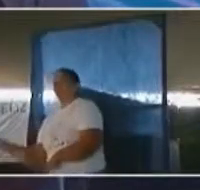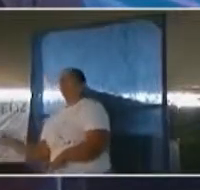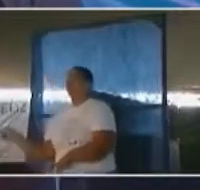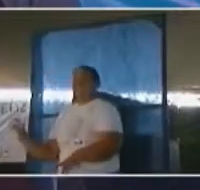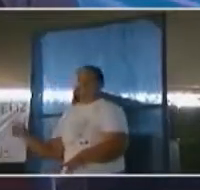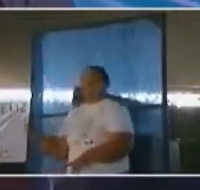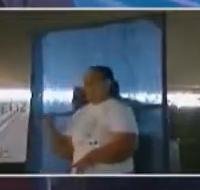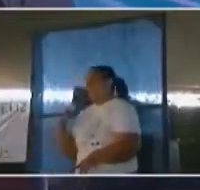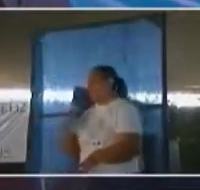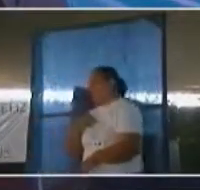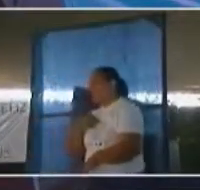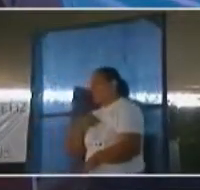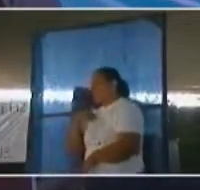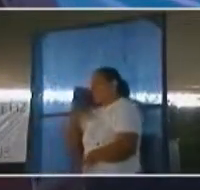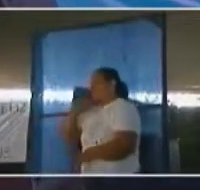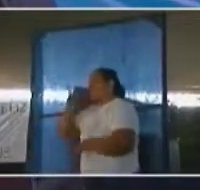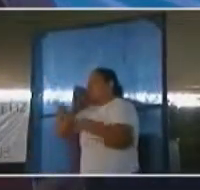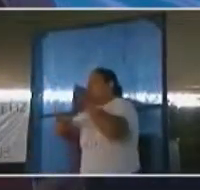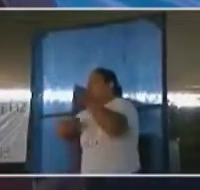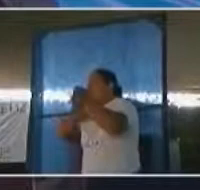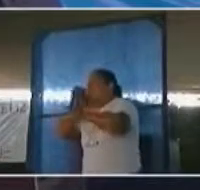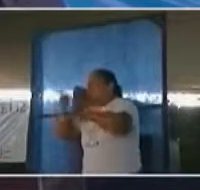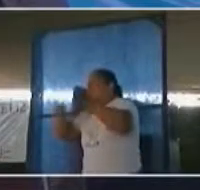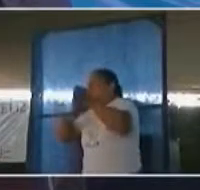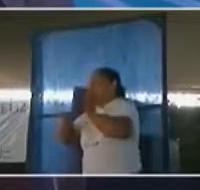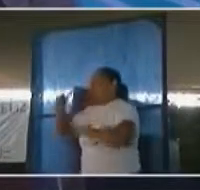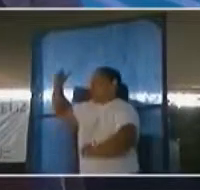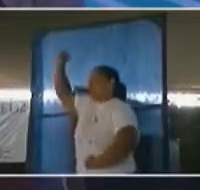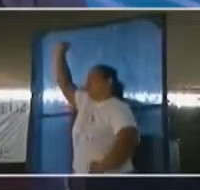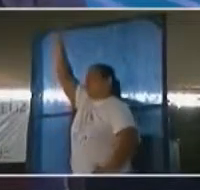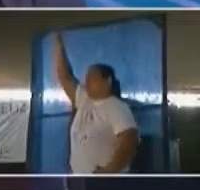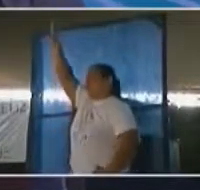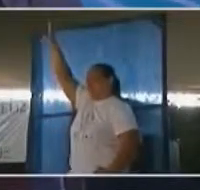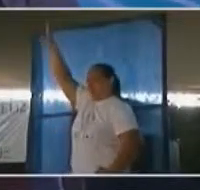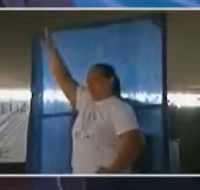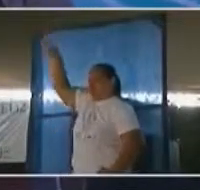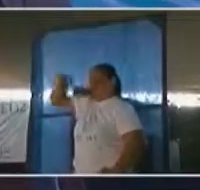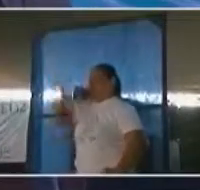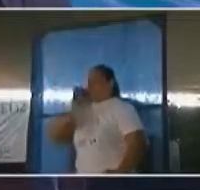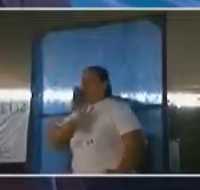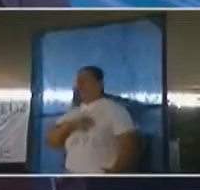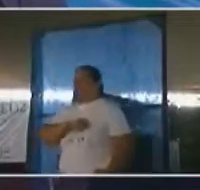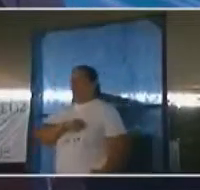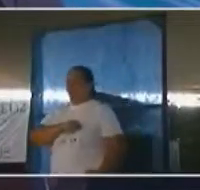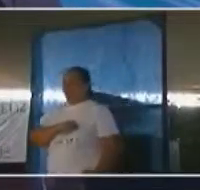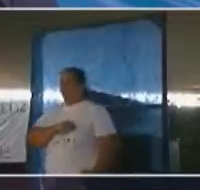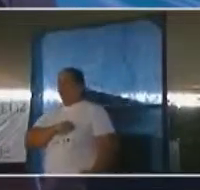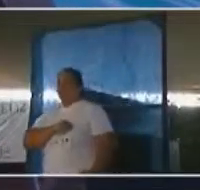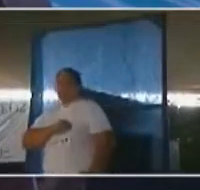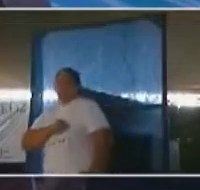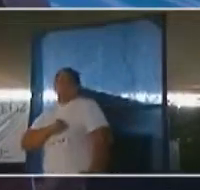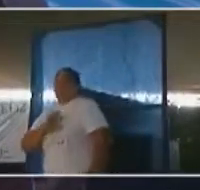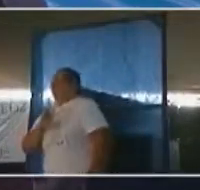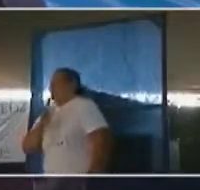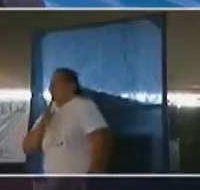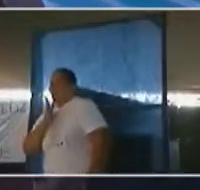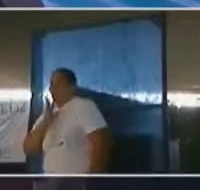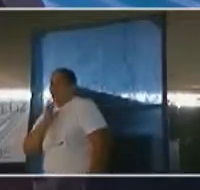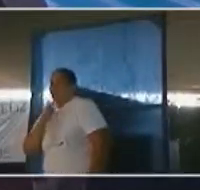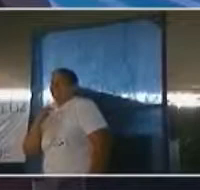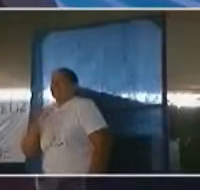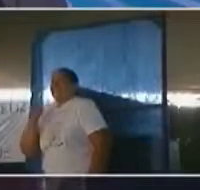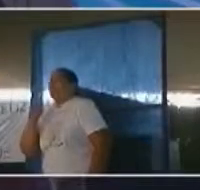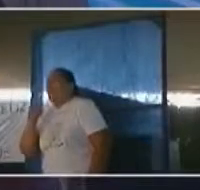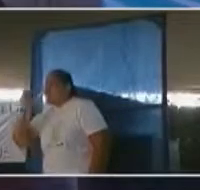vocês. Esse Deus que vocês adoram sem conhecer é esse Deus que eu estou anunciando